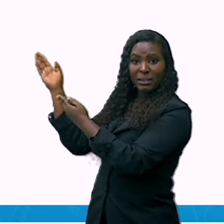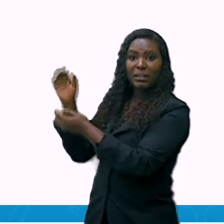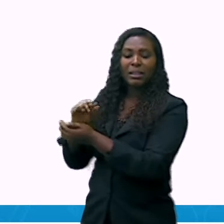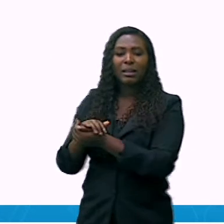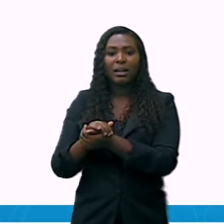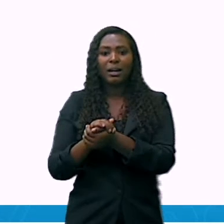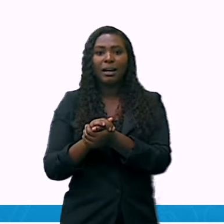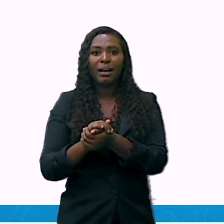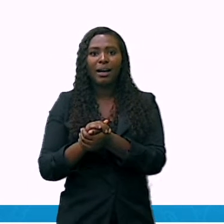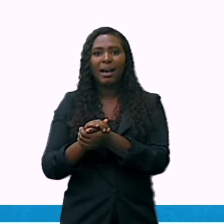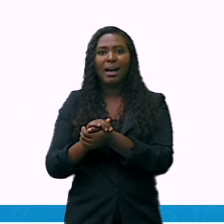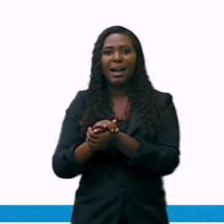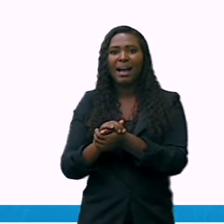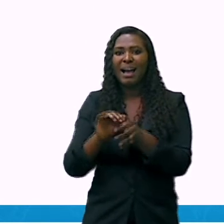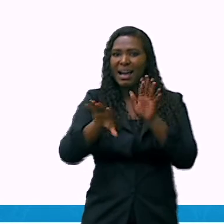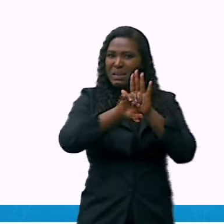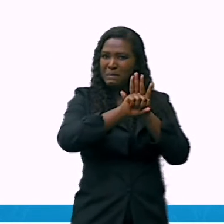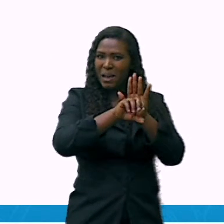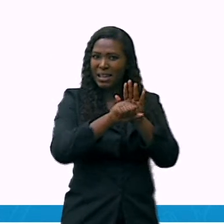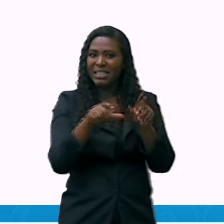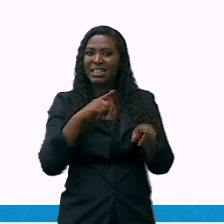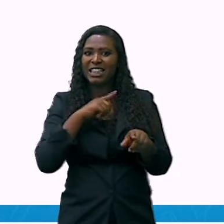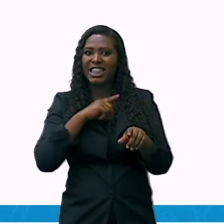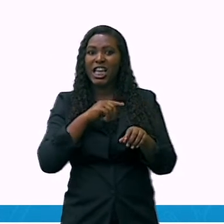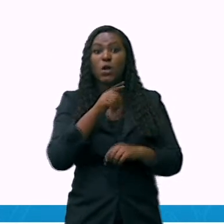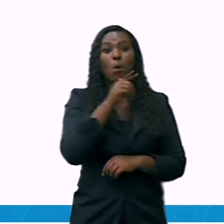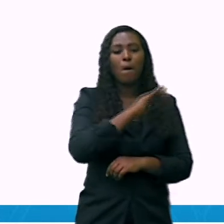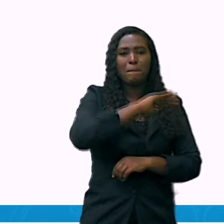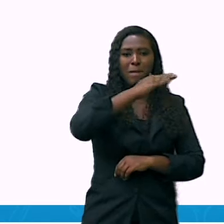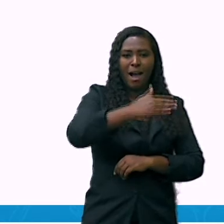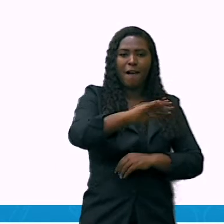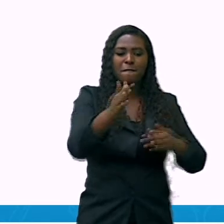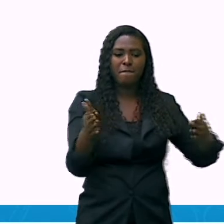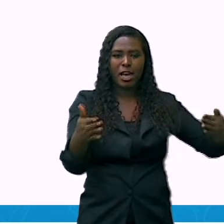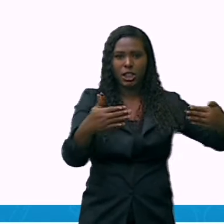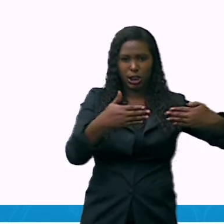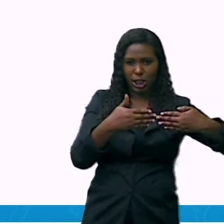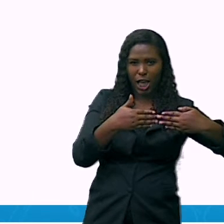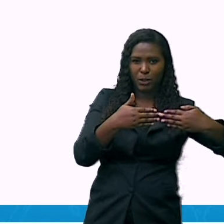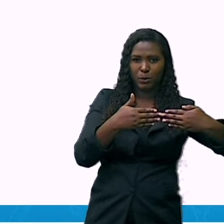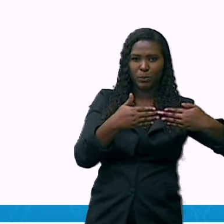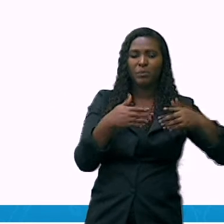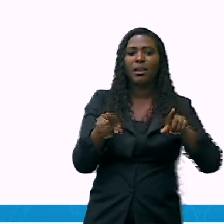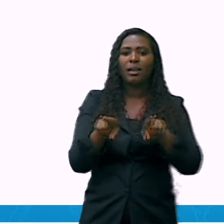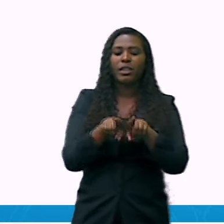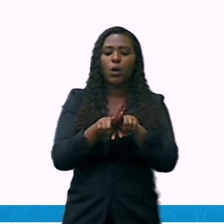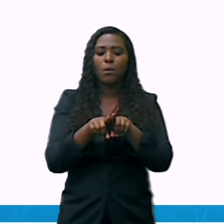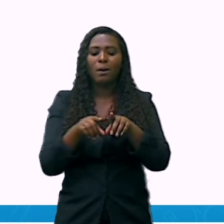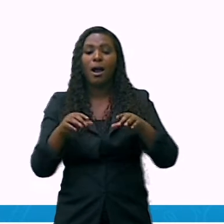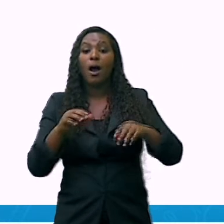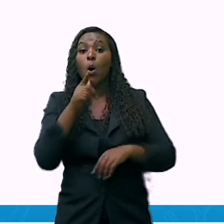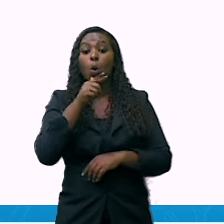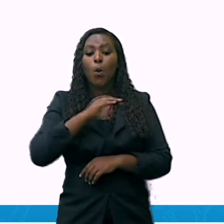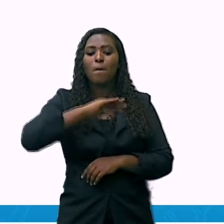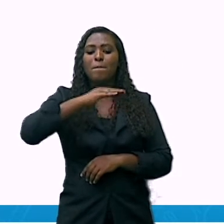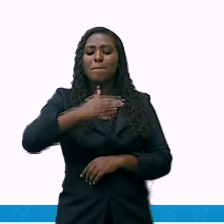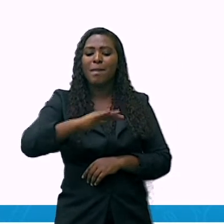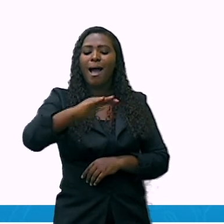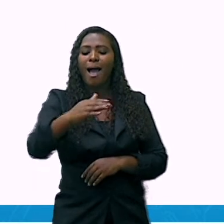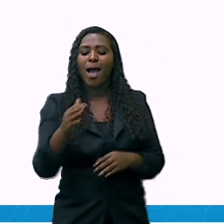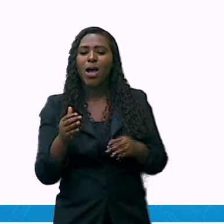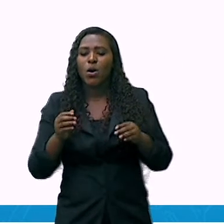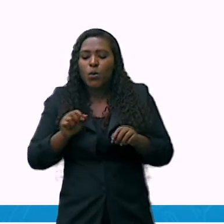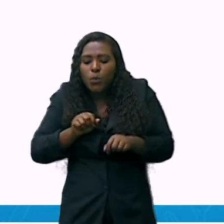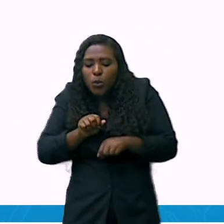o mar fechado, temos o mar interior e temos o mar